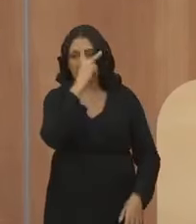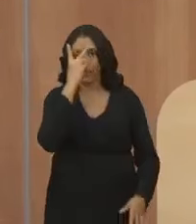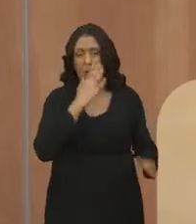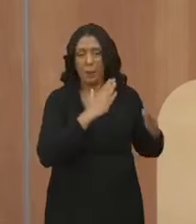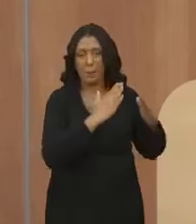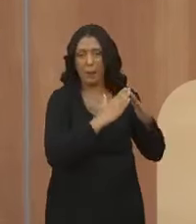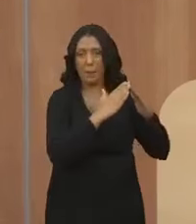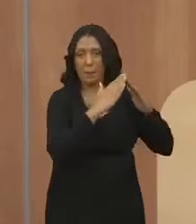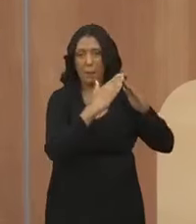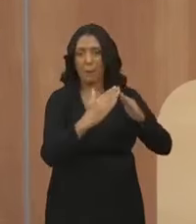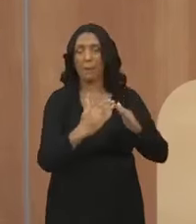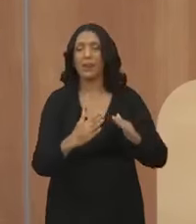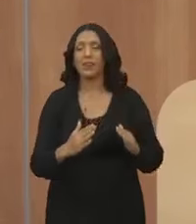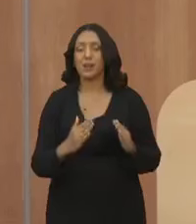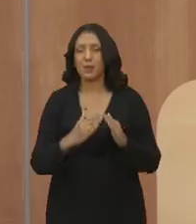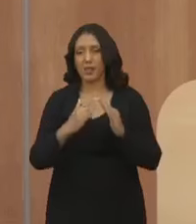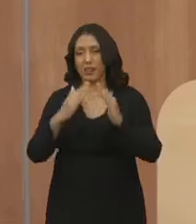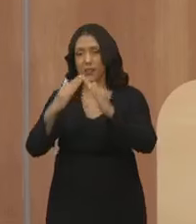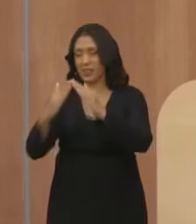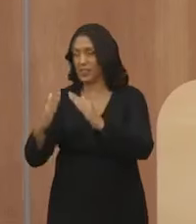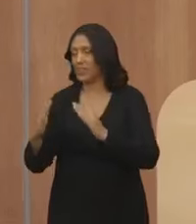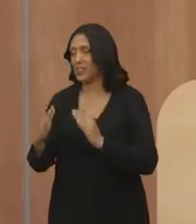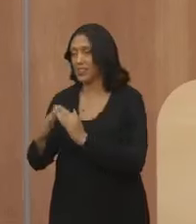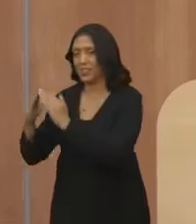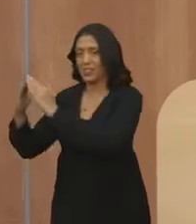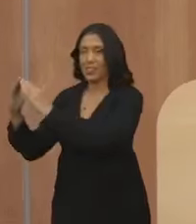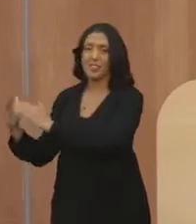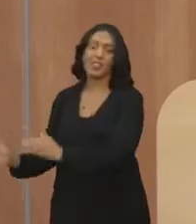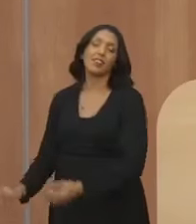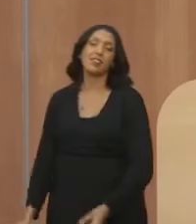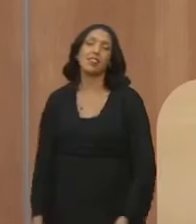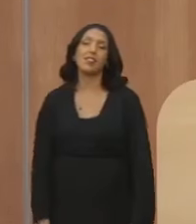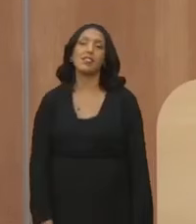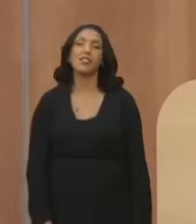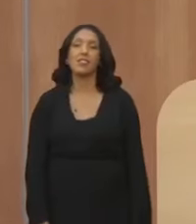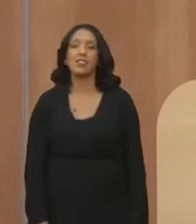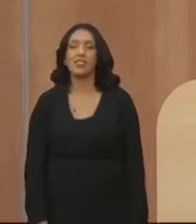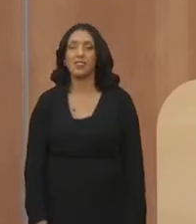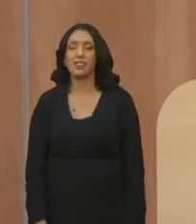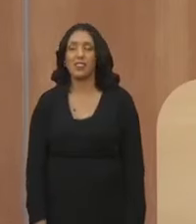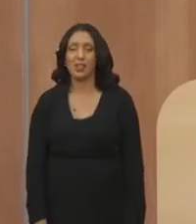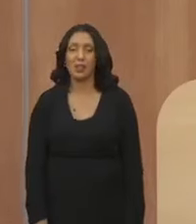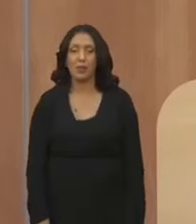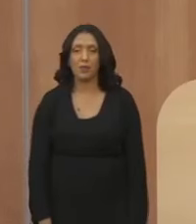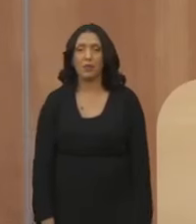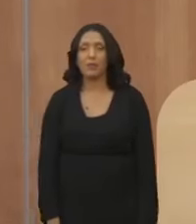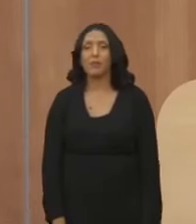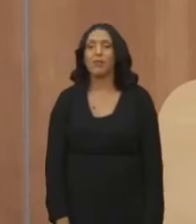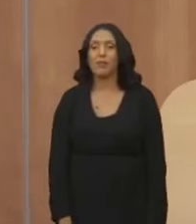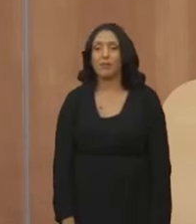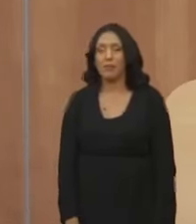demográfica do município abrangente neste